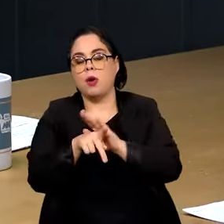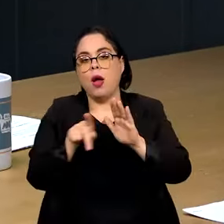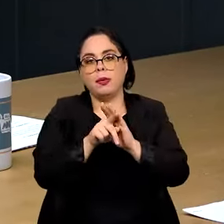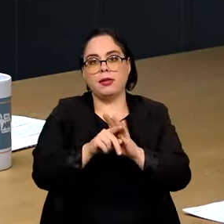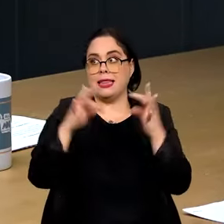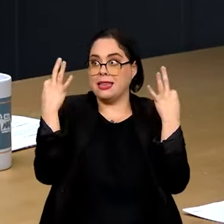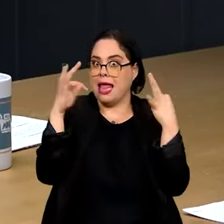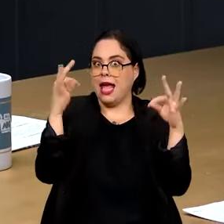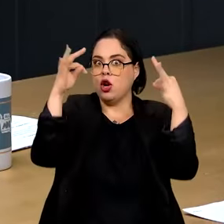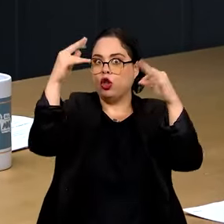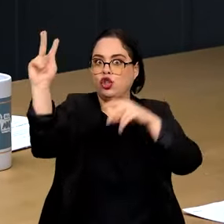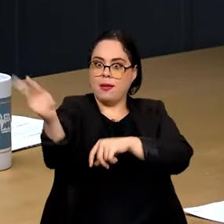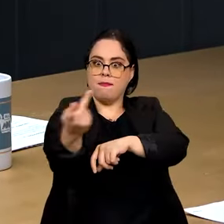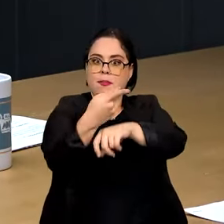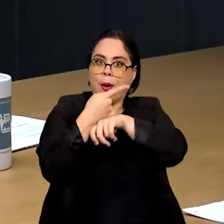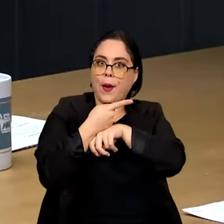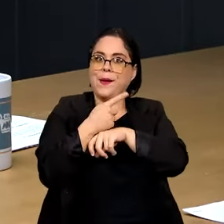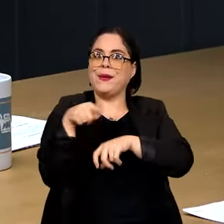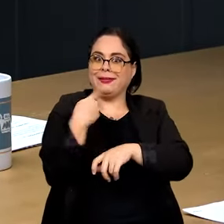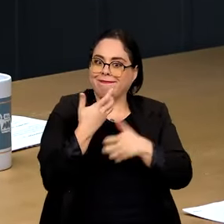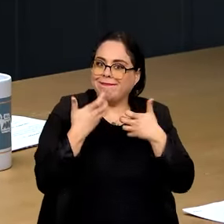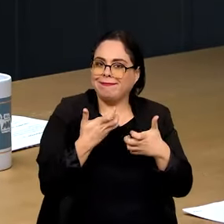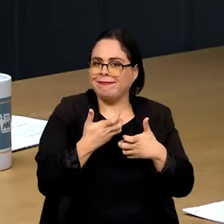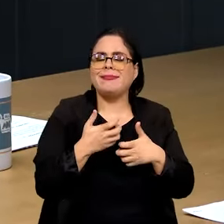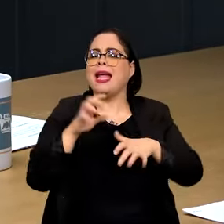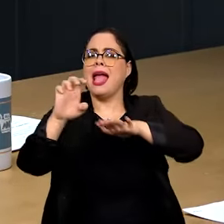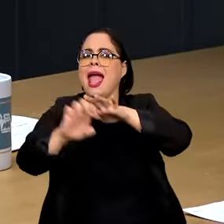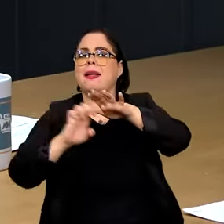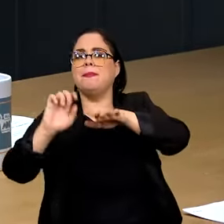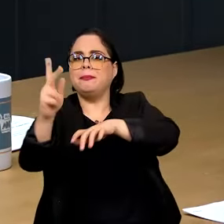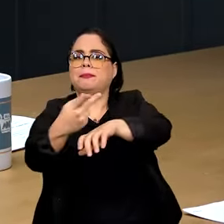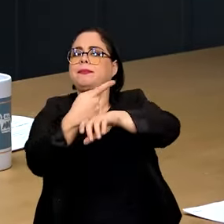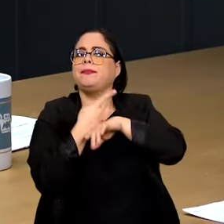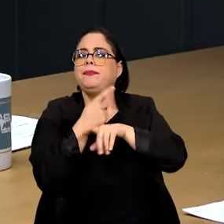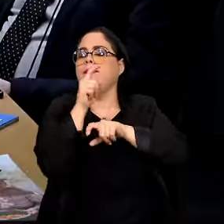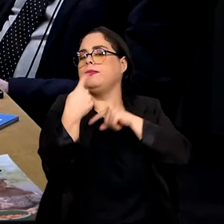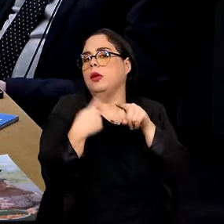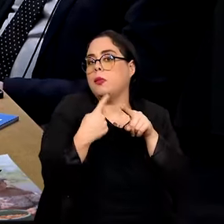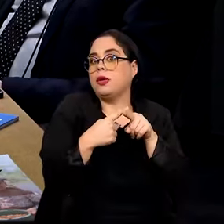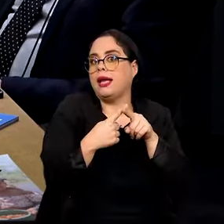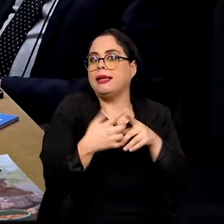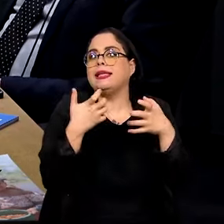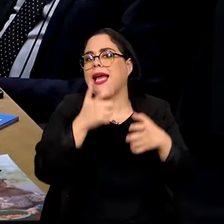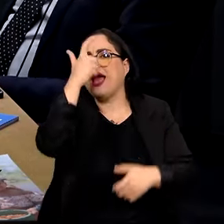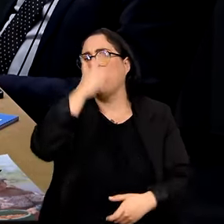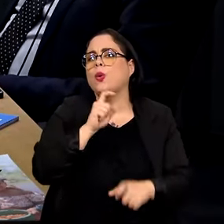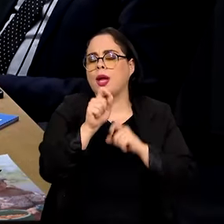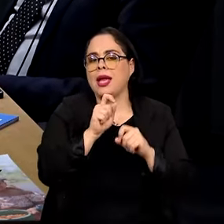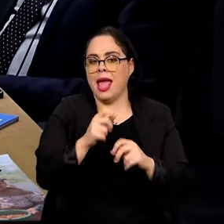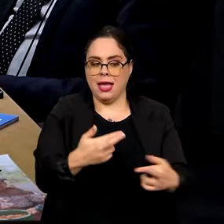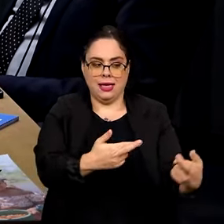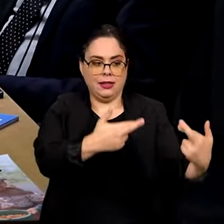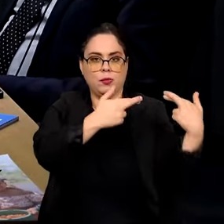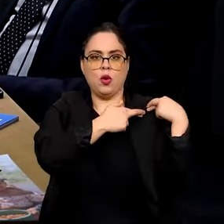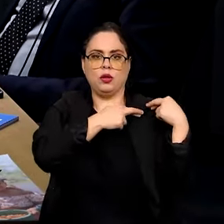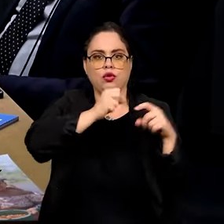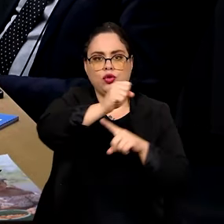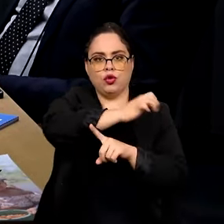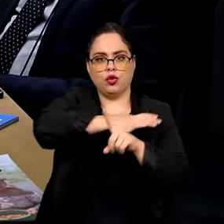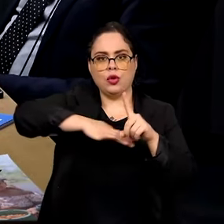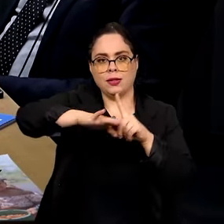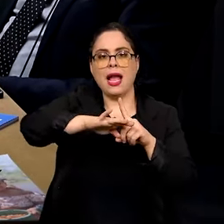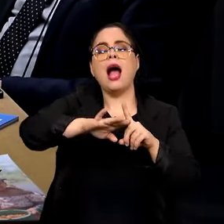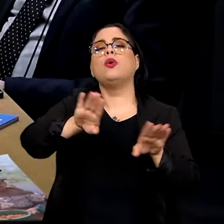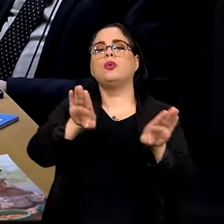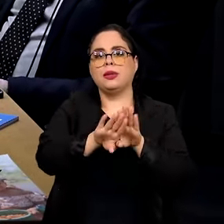todas as bigtech estão nos procurando né que que asas empresas procuram responsabilidade social e